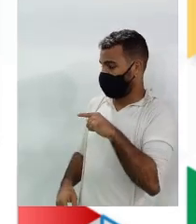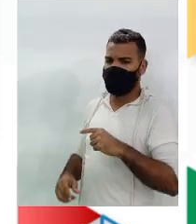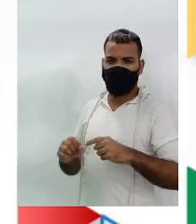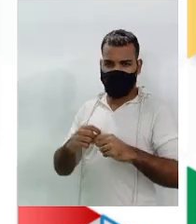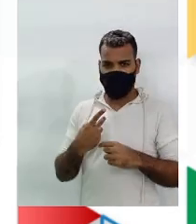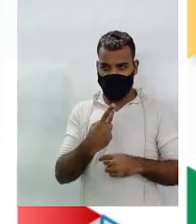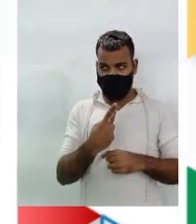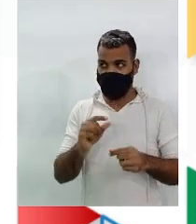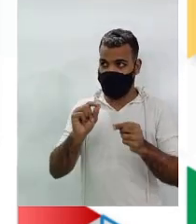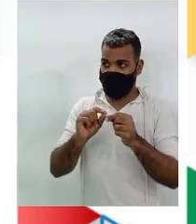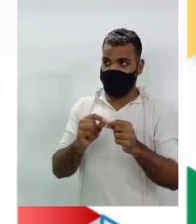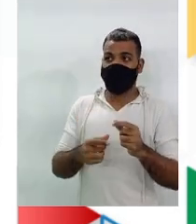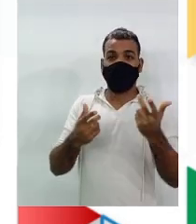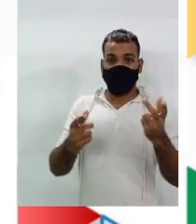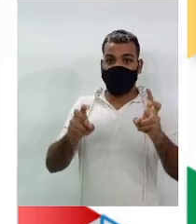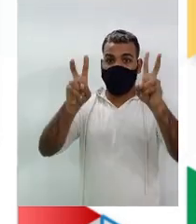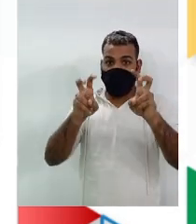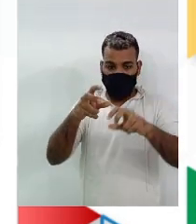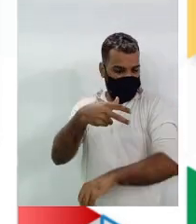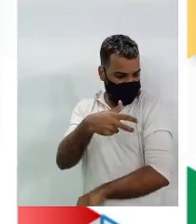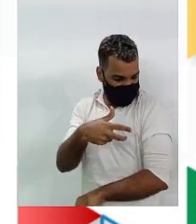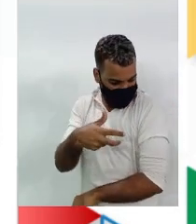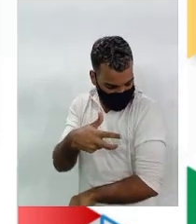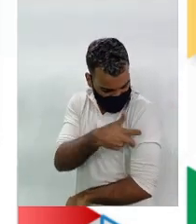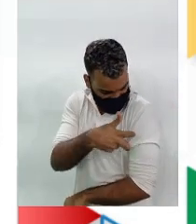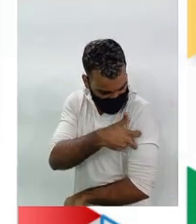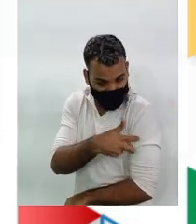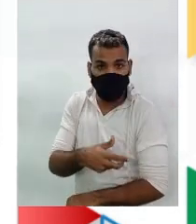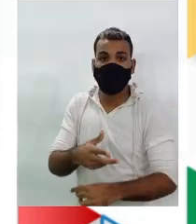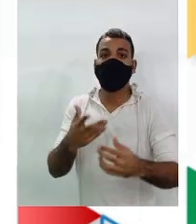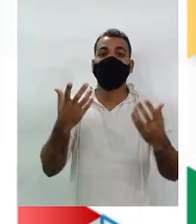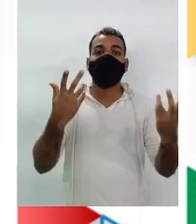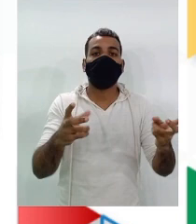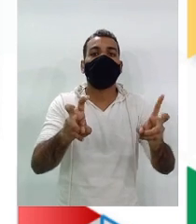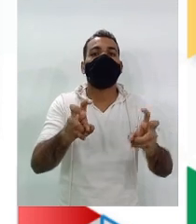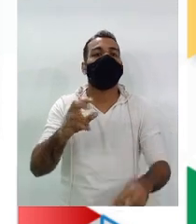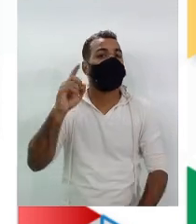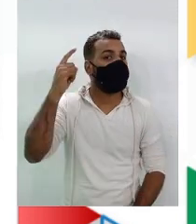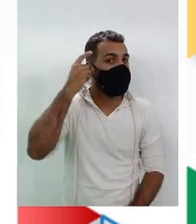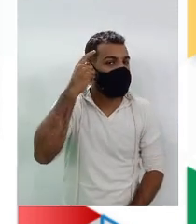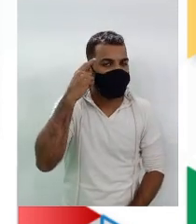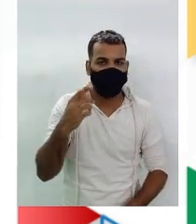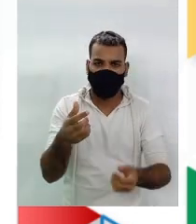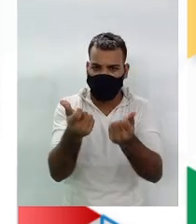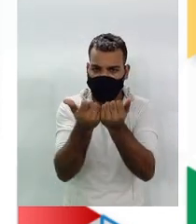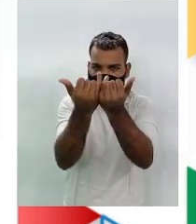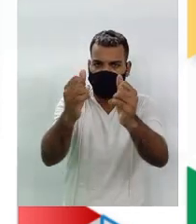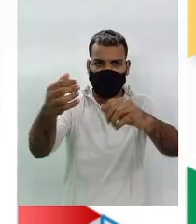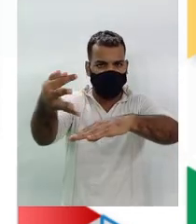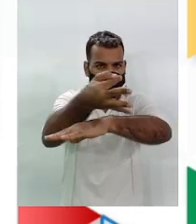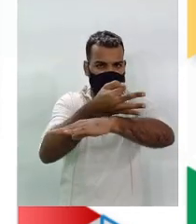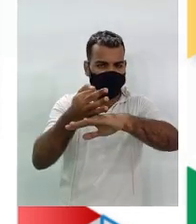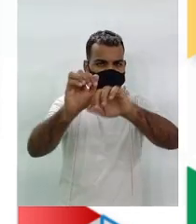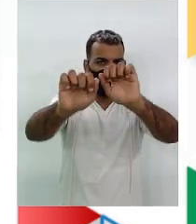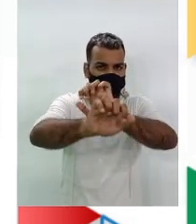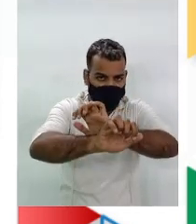agora voltando ao fato da vacinação, então temos que utilizar o quê? Uma linguagem clara,